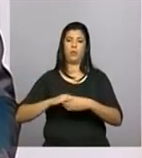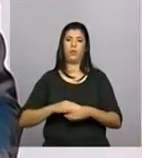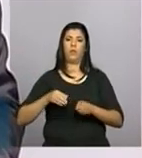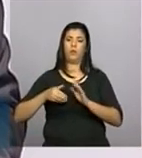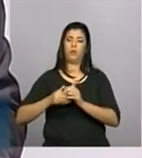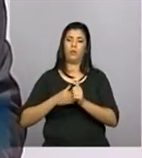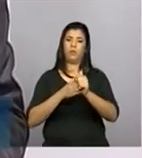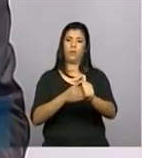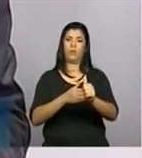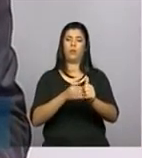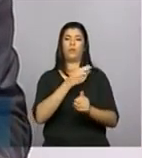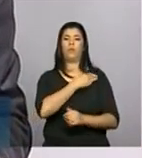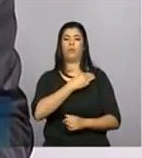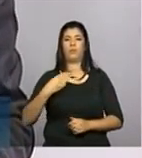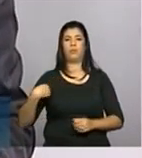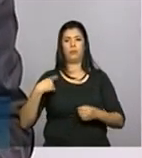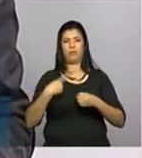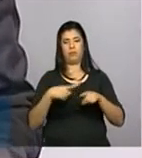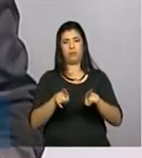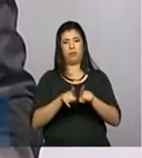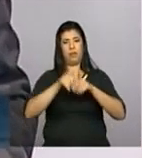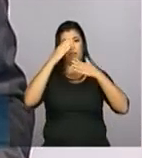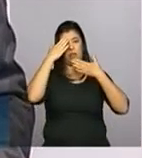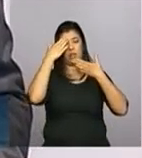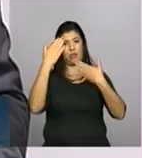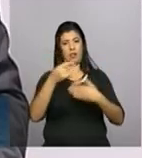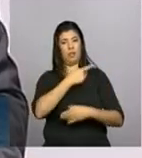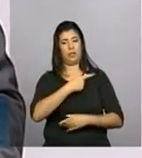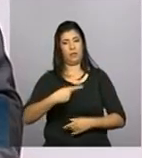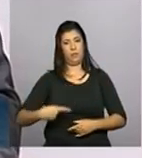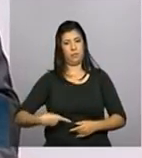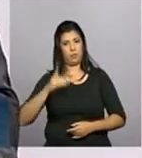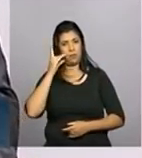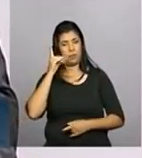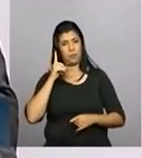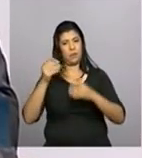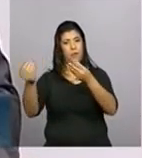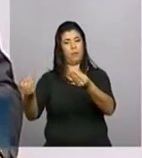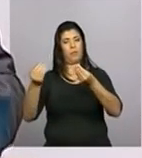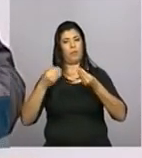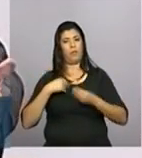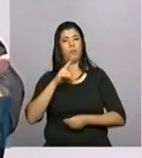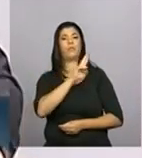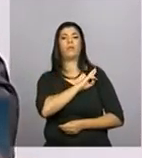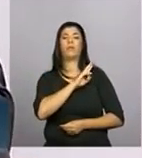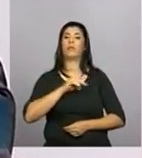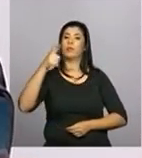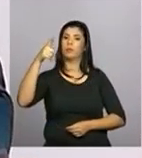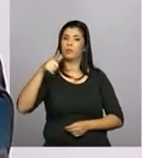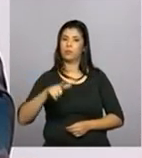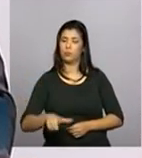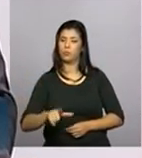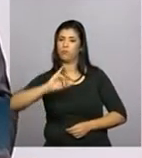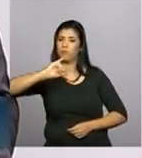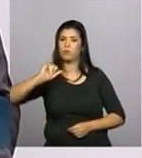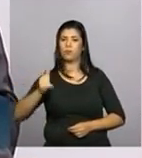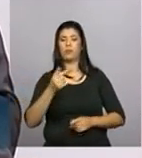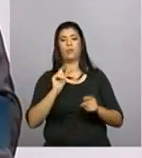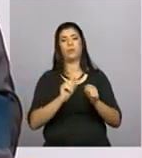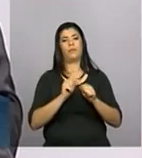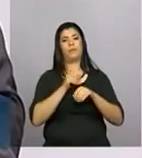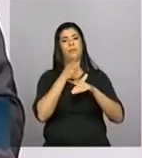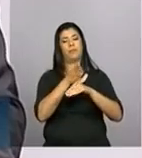Cidades. E agradeço mais uma vez a presidenta Dilma por terme confiado mais uma oportunidade de